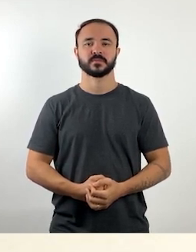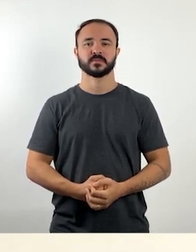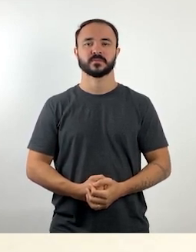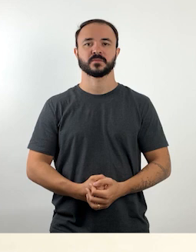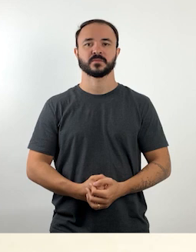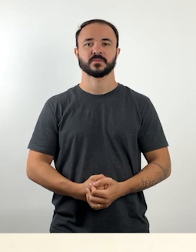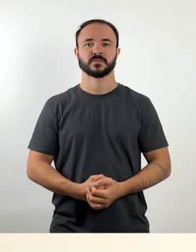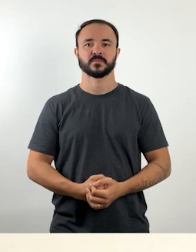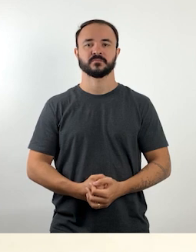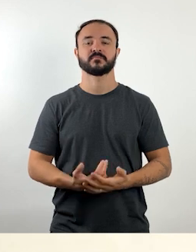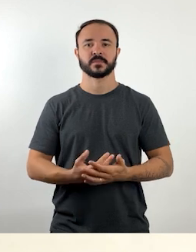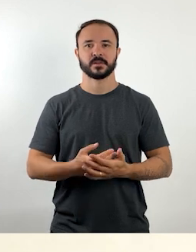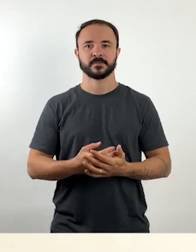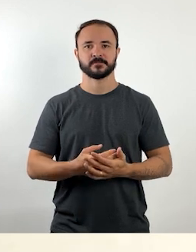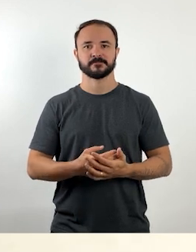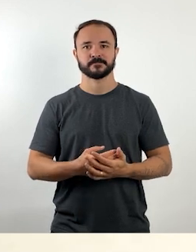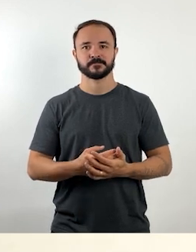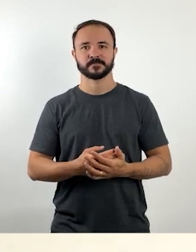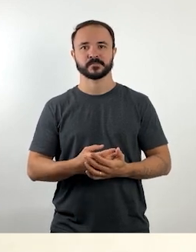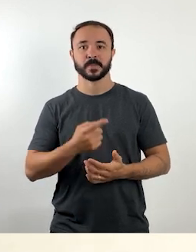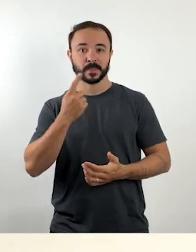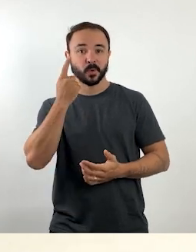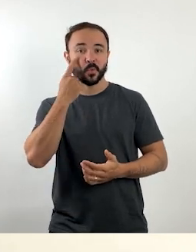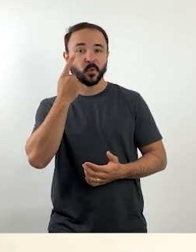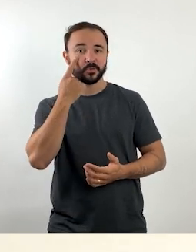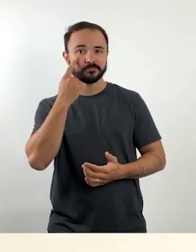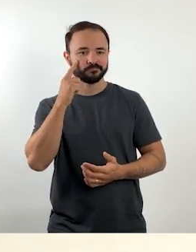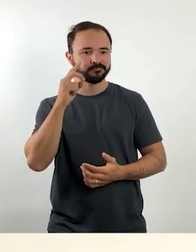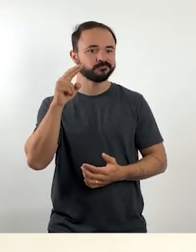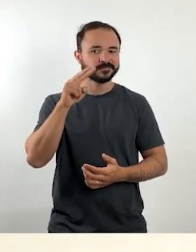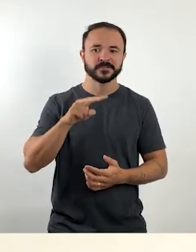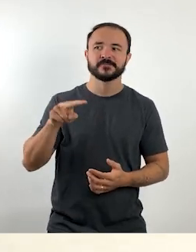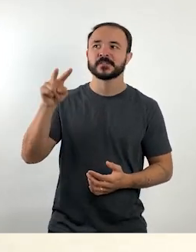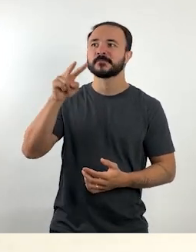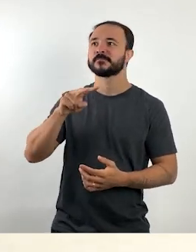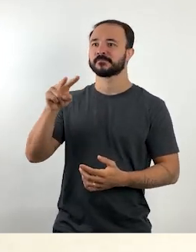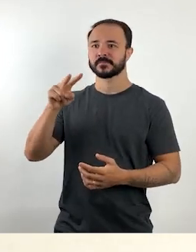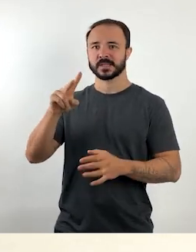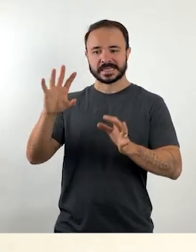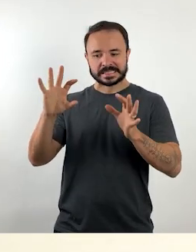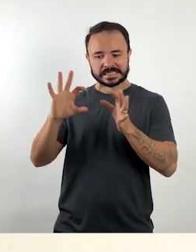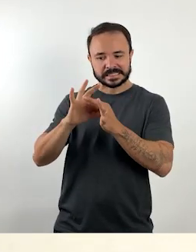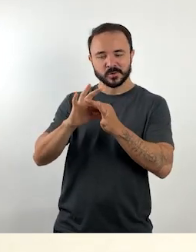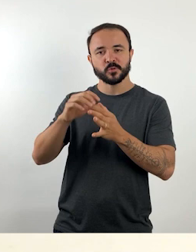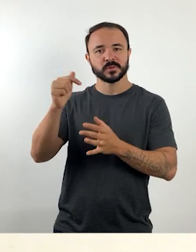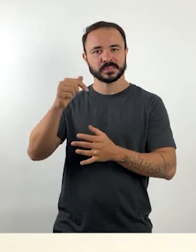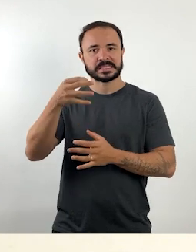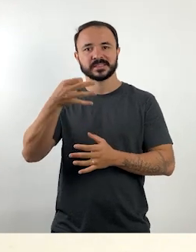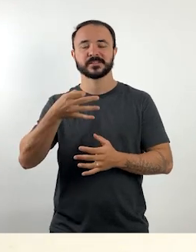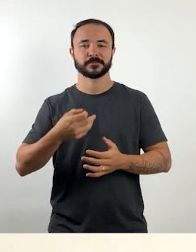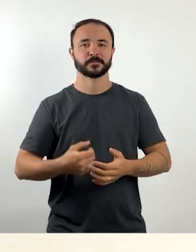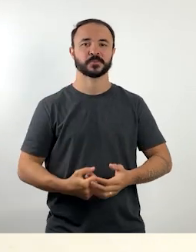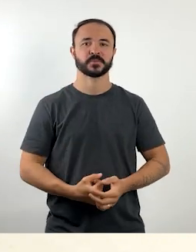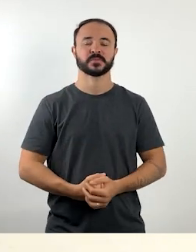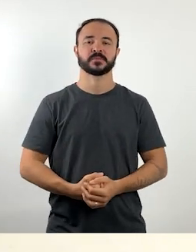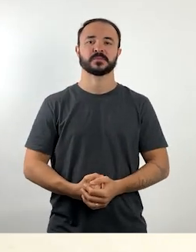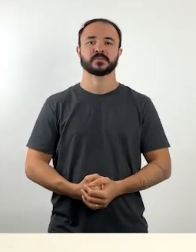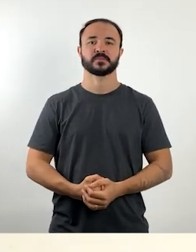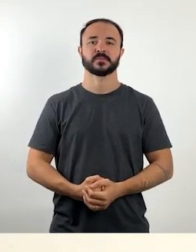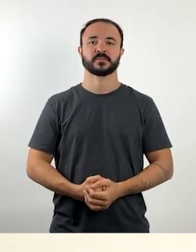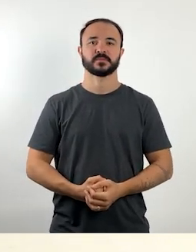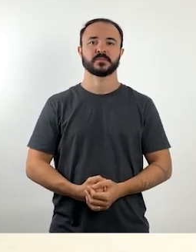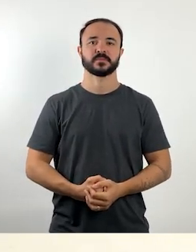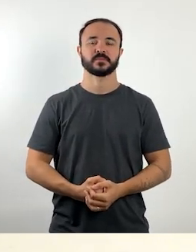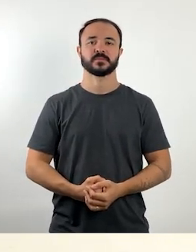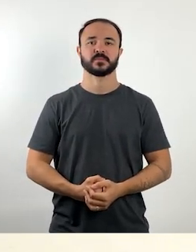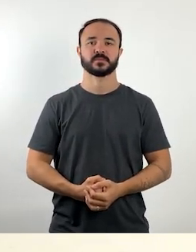venho com o meu olho e fixo, ele tem 2 furinhos aqui, fixo ele dessa forma aqui.